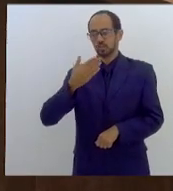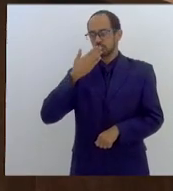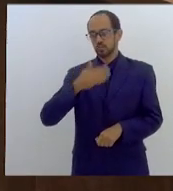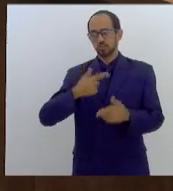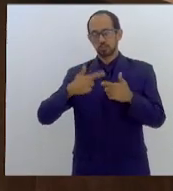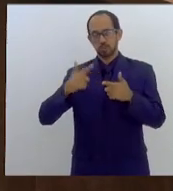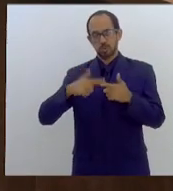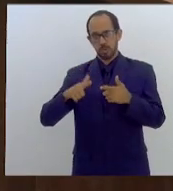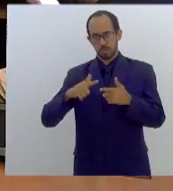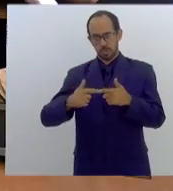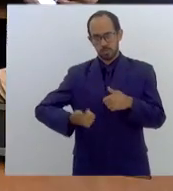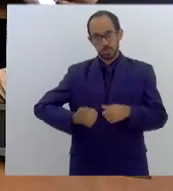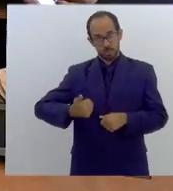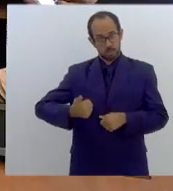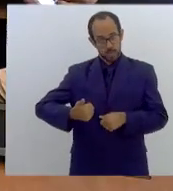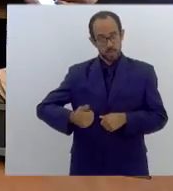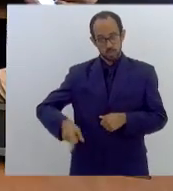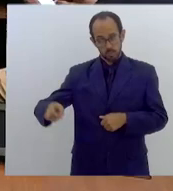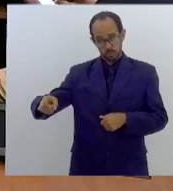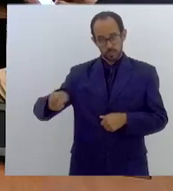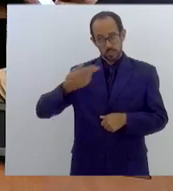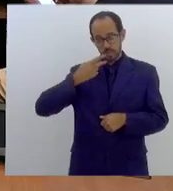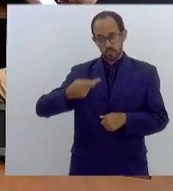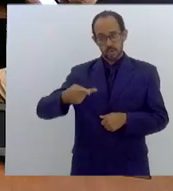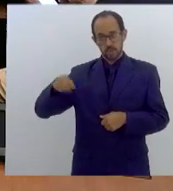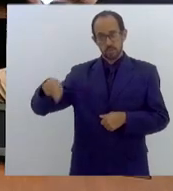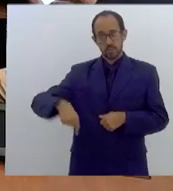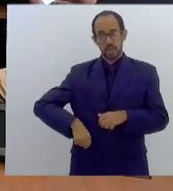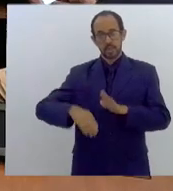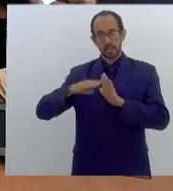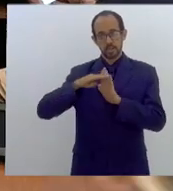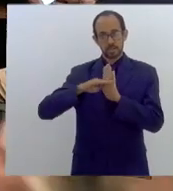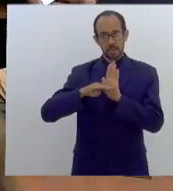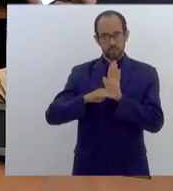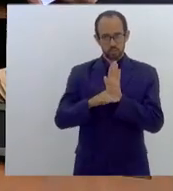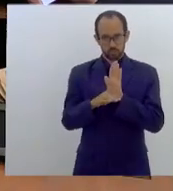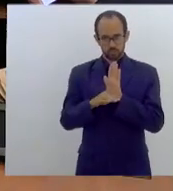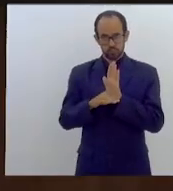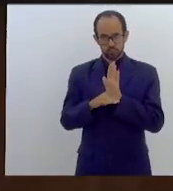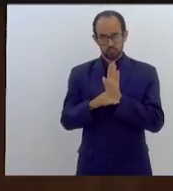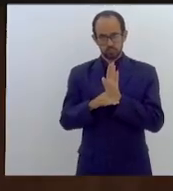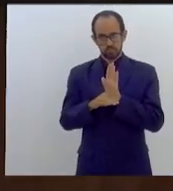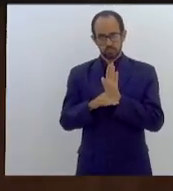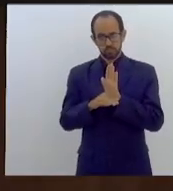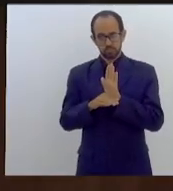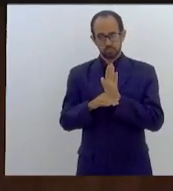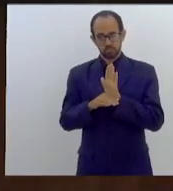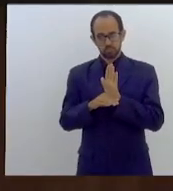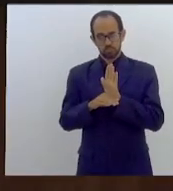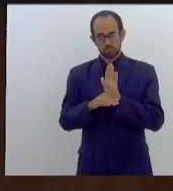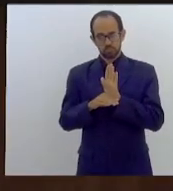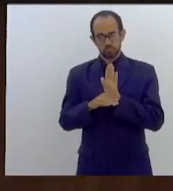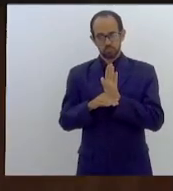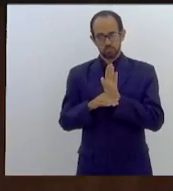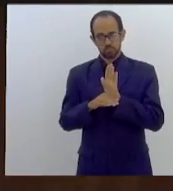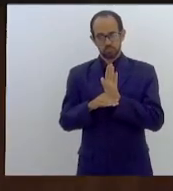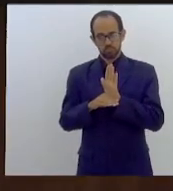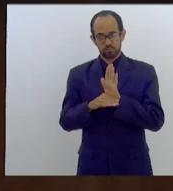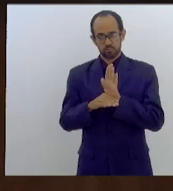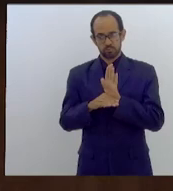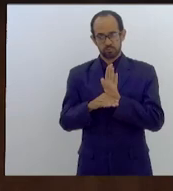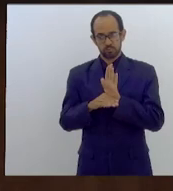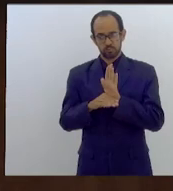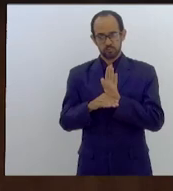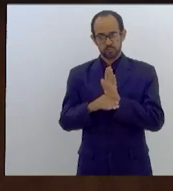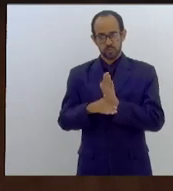Um, e Vossa Excelência está citando, é da listagem. O projeto da o endereço